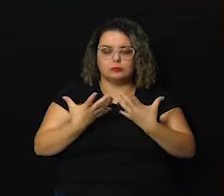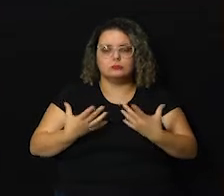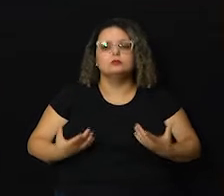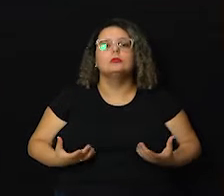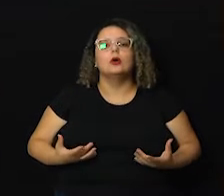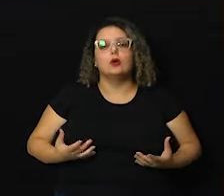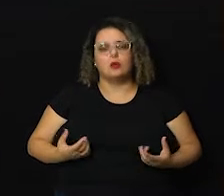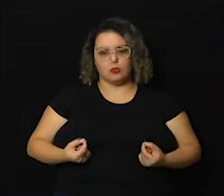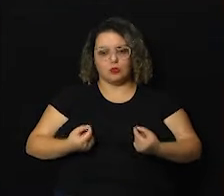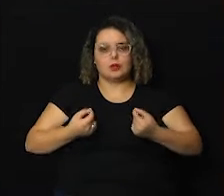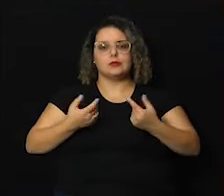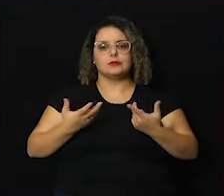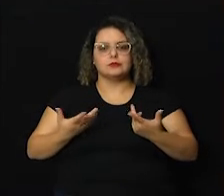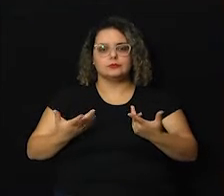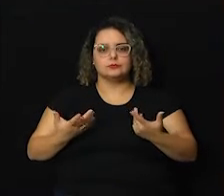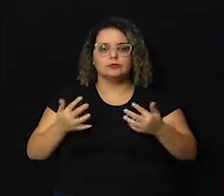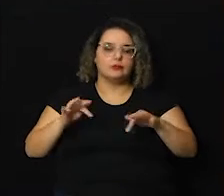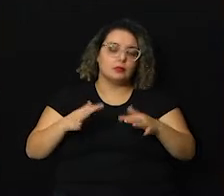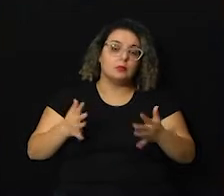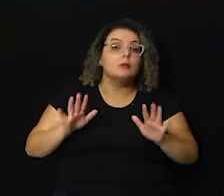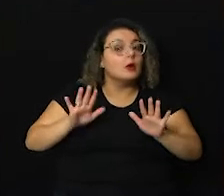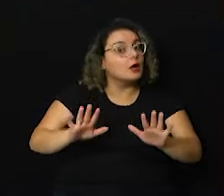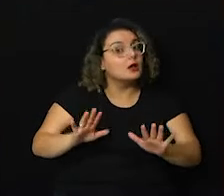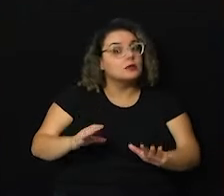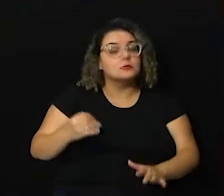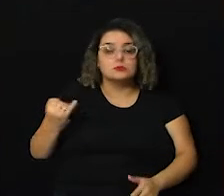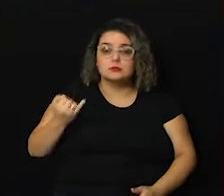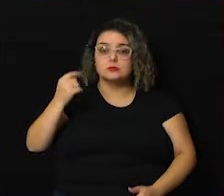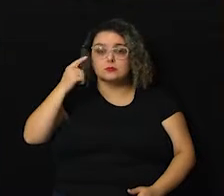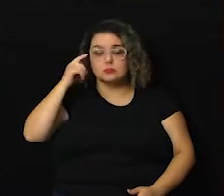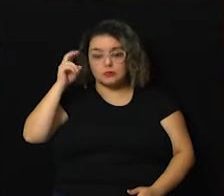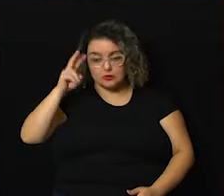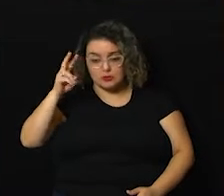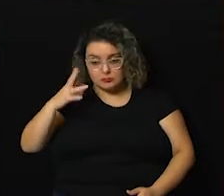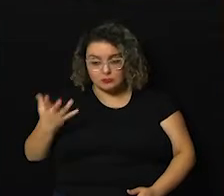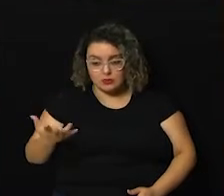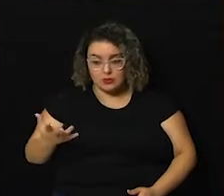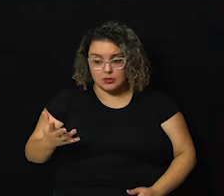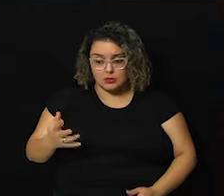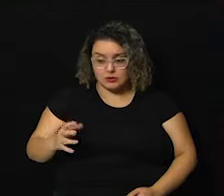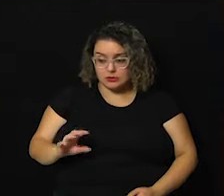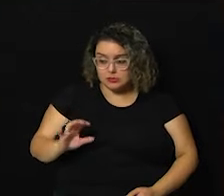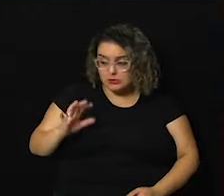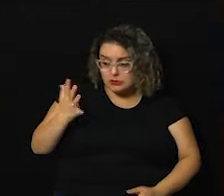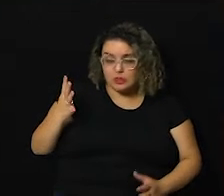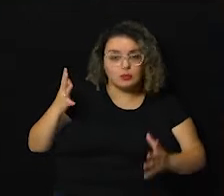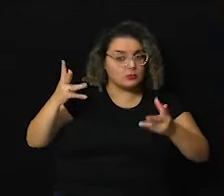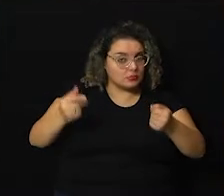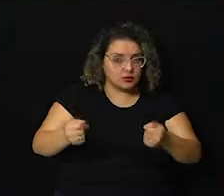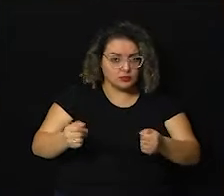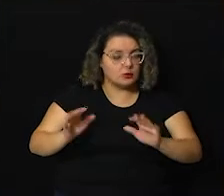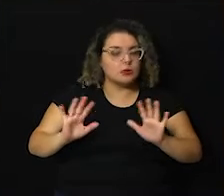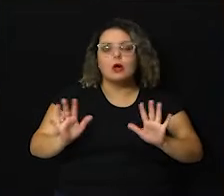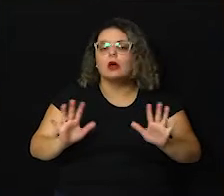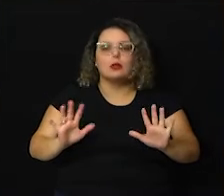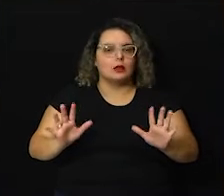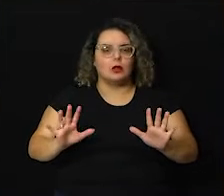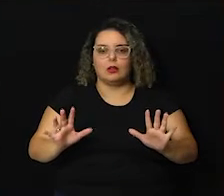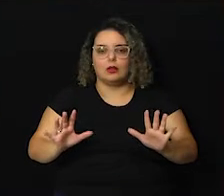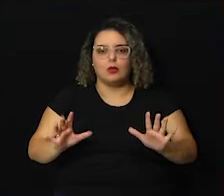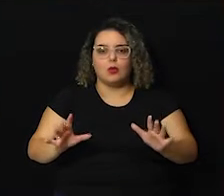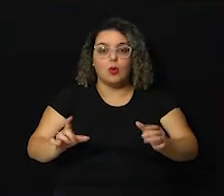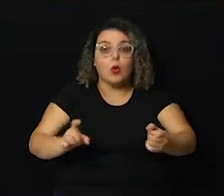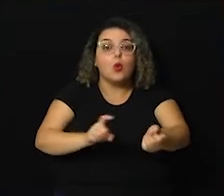renal no final. Tá? Mas é importante lembrar. Você fala assim, bom, mas isso acontece para todo mundo? Não,